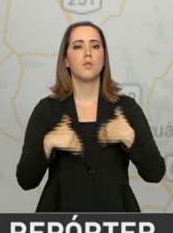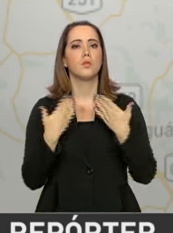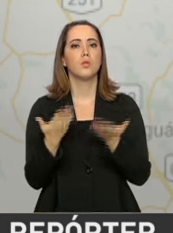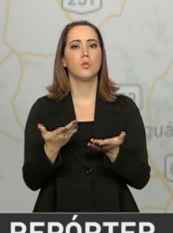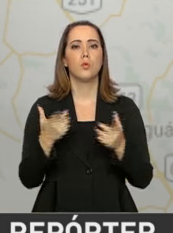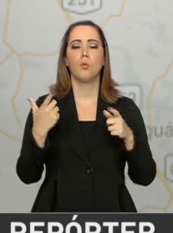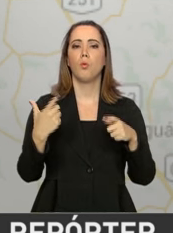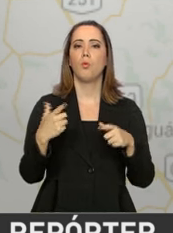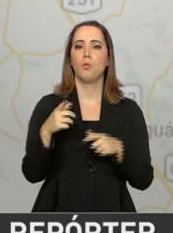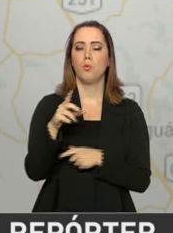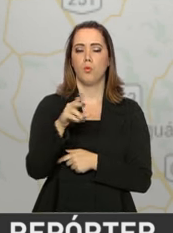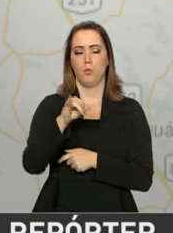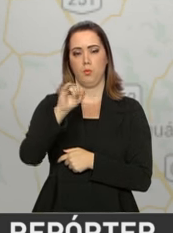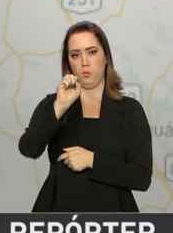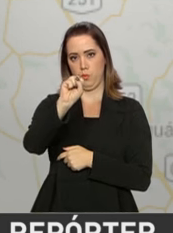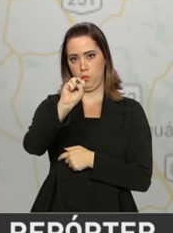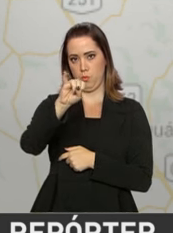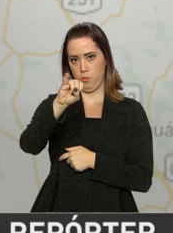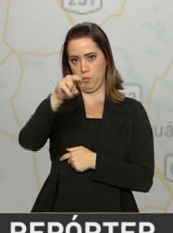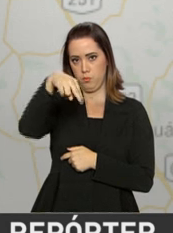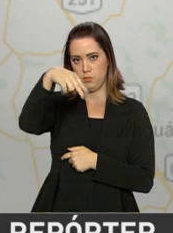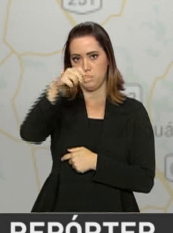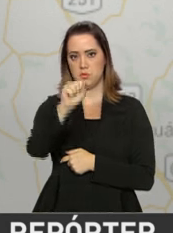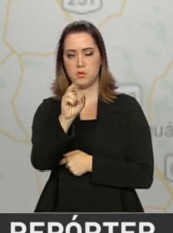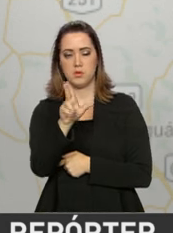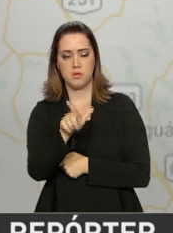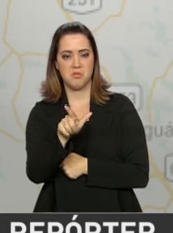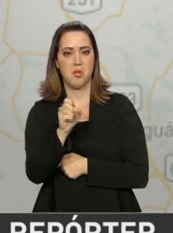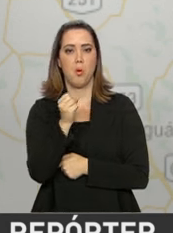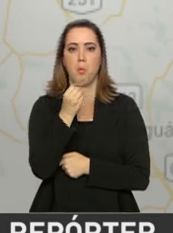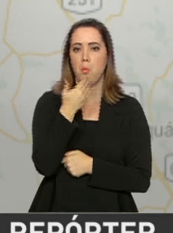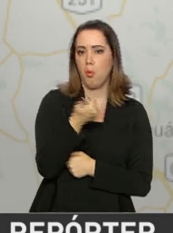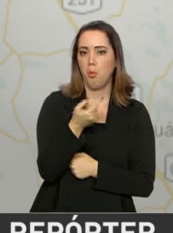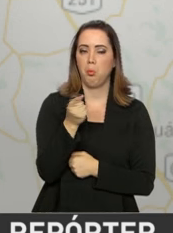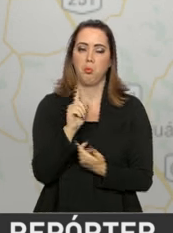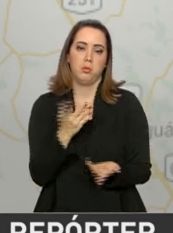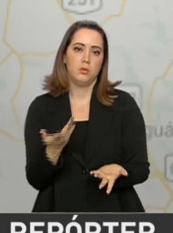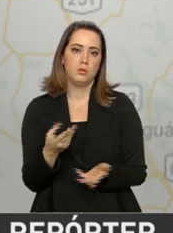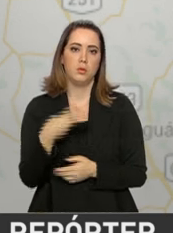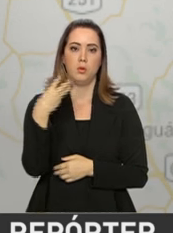qual a intensidade do sinal da operadora nas faixas 2G,